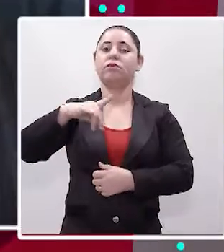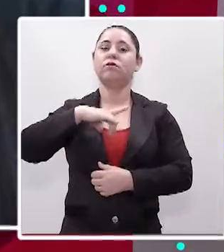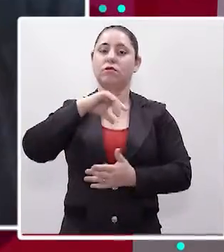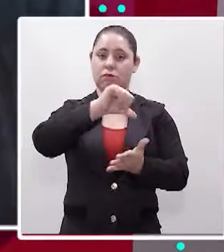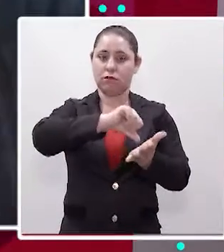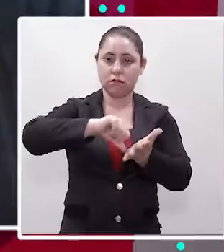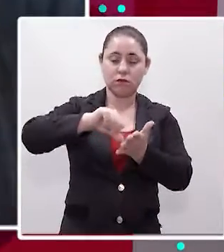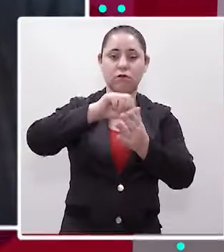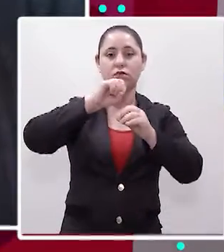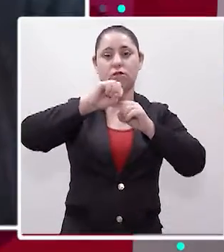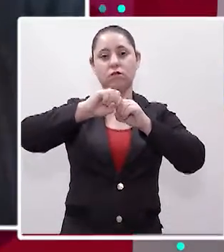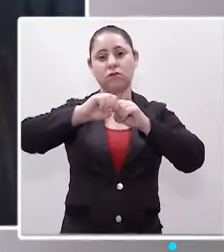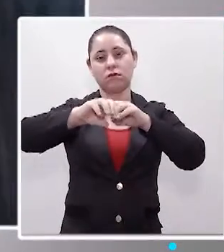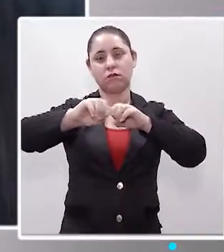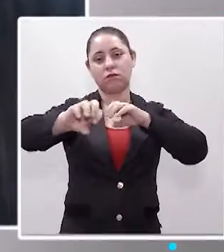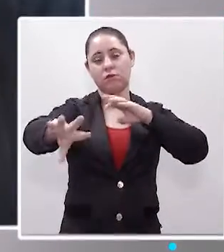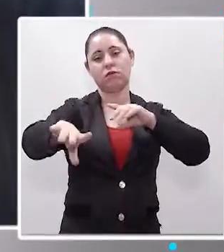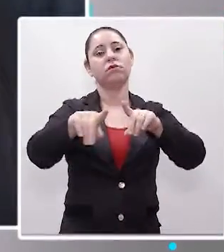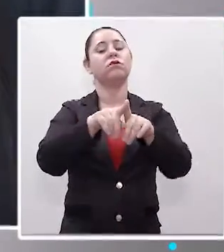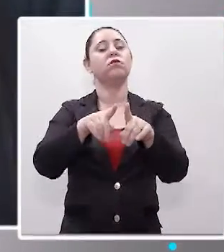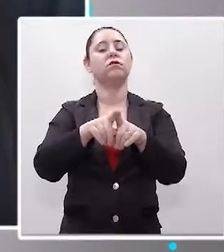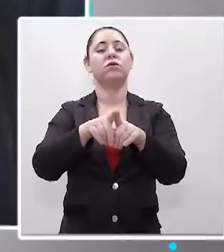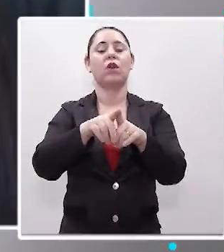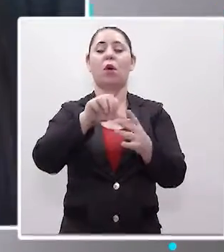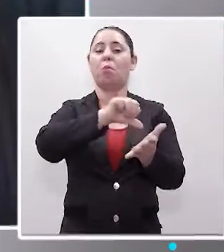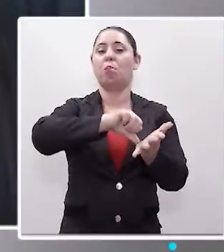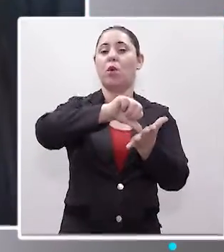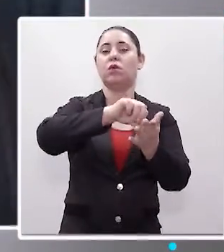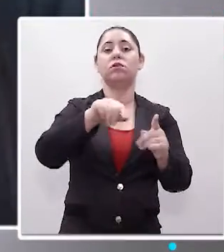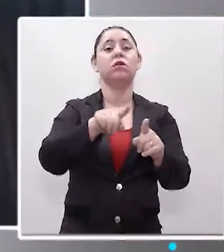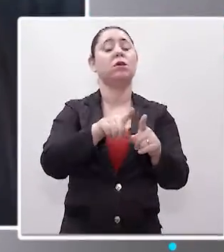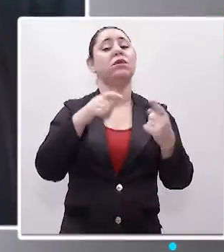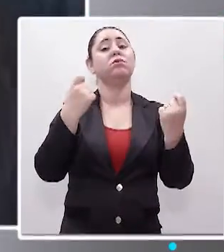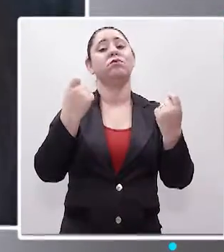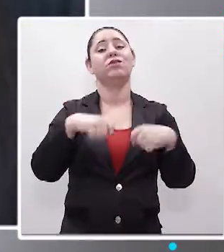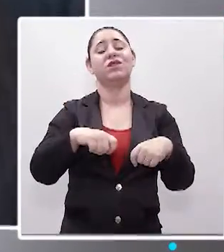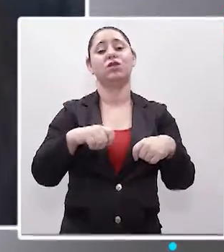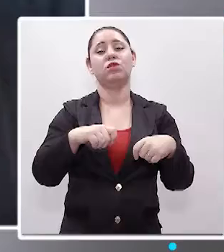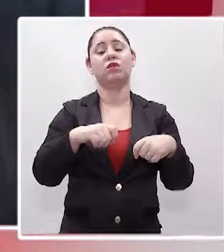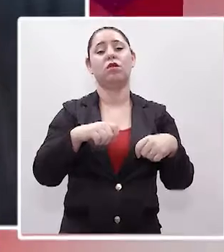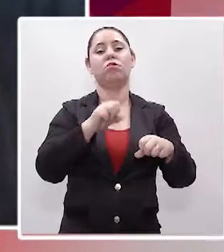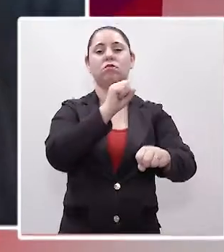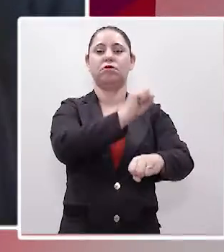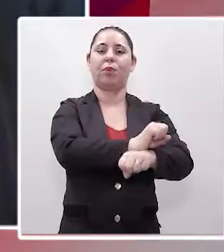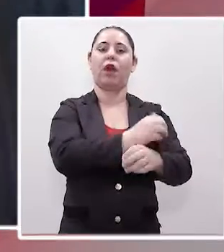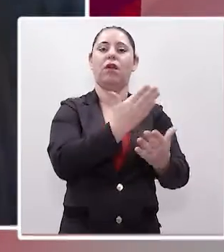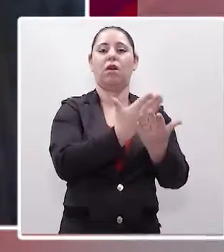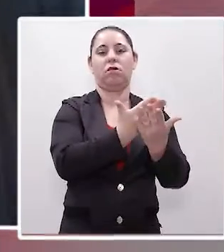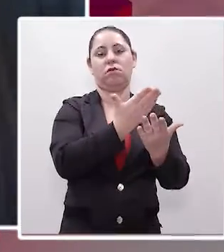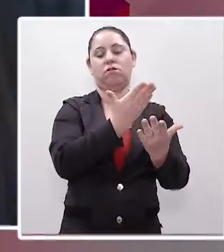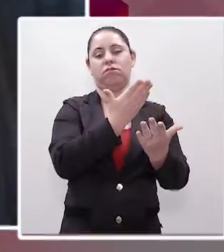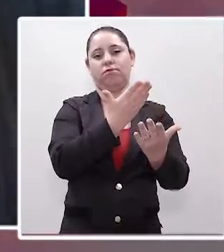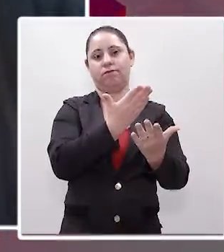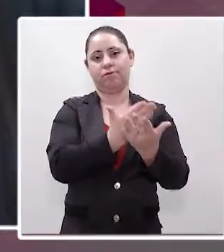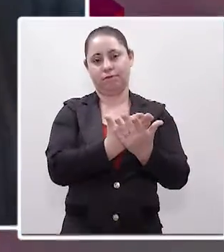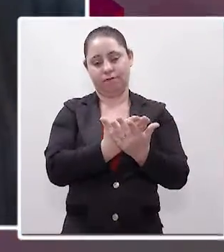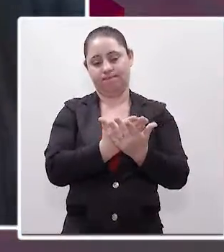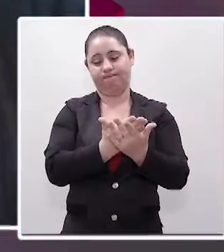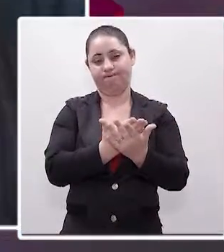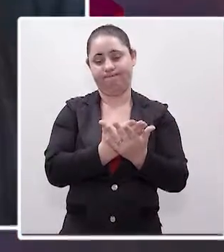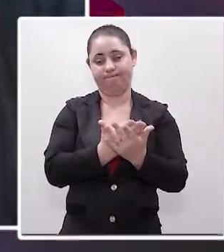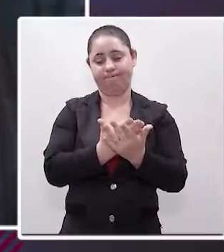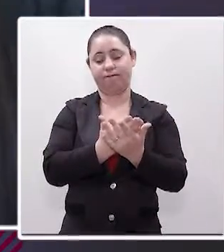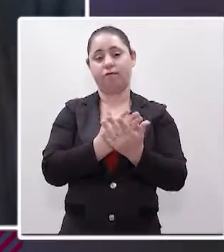as universidades têm polos de educação à distância, os polos também tiveram que suspender as atividades,